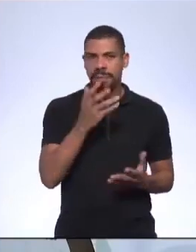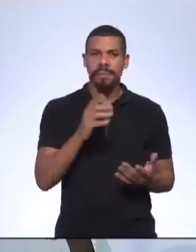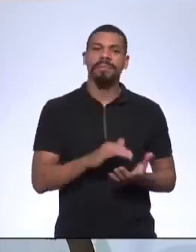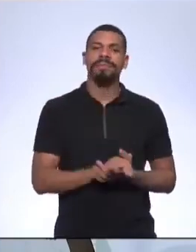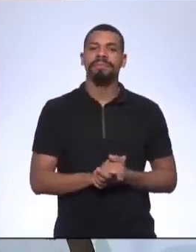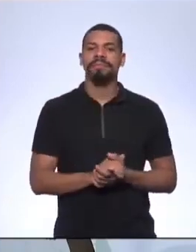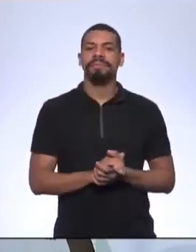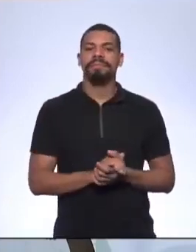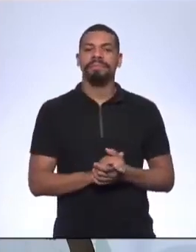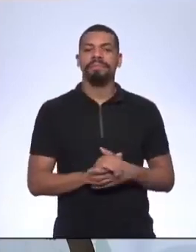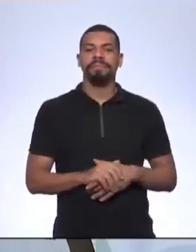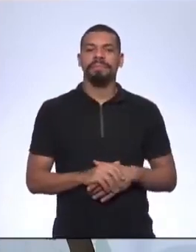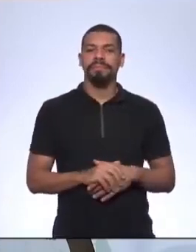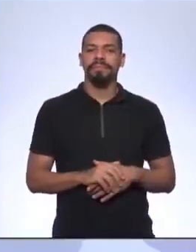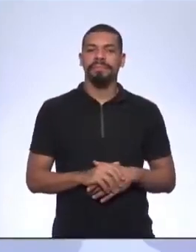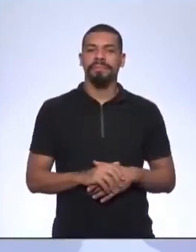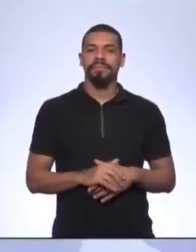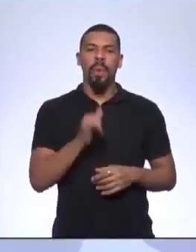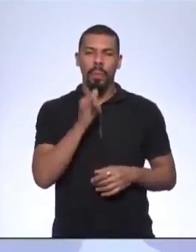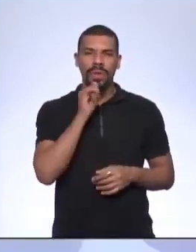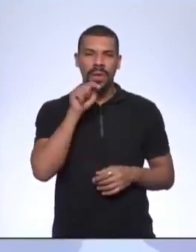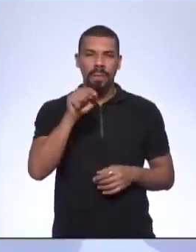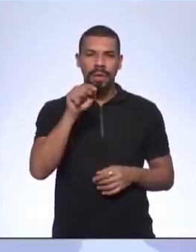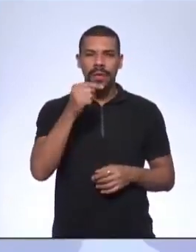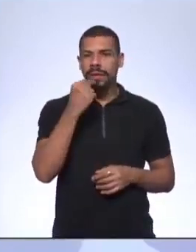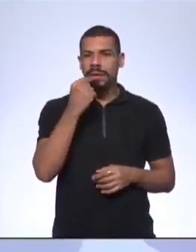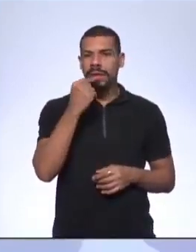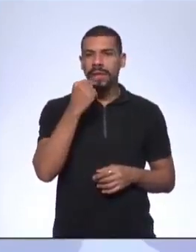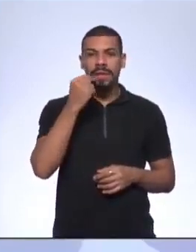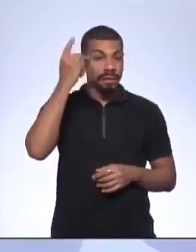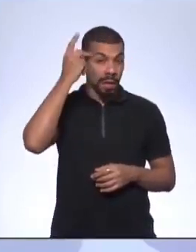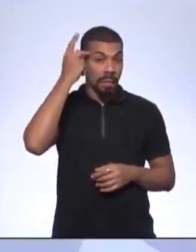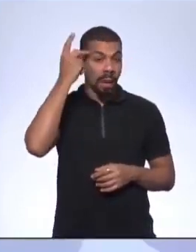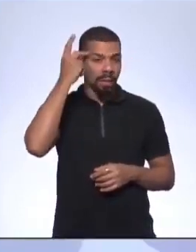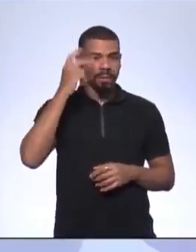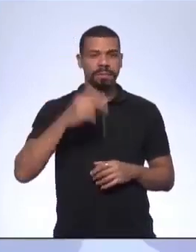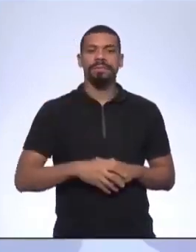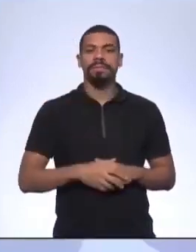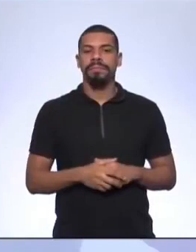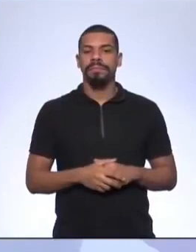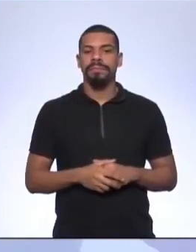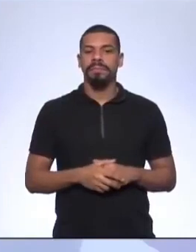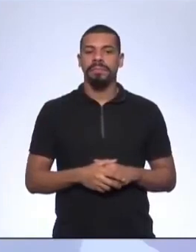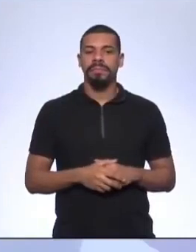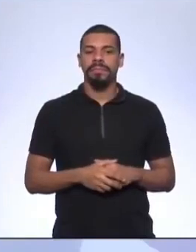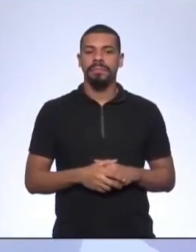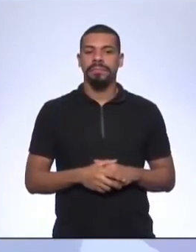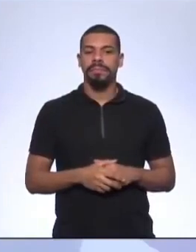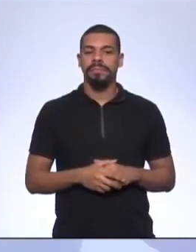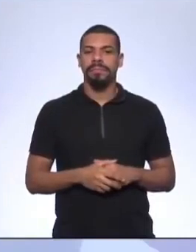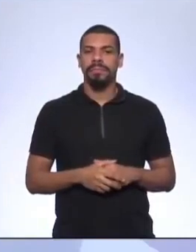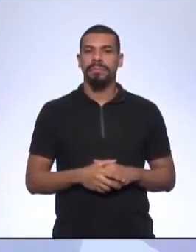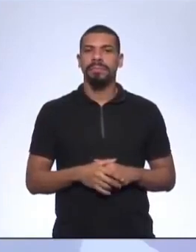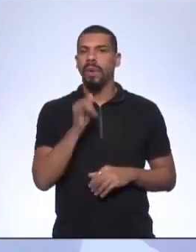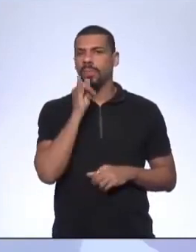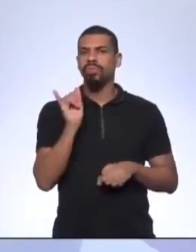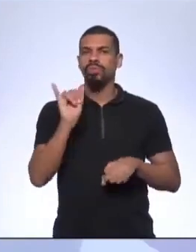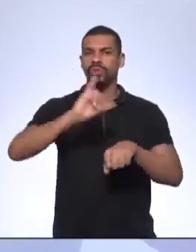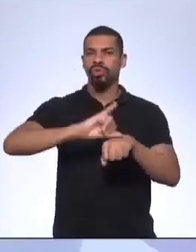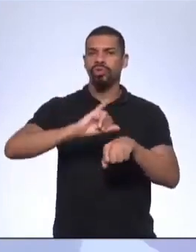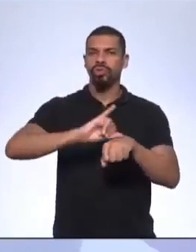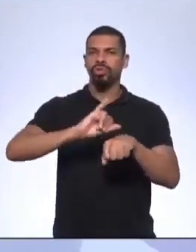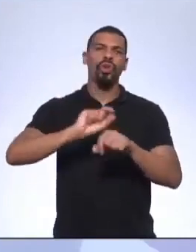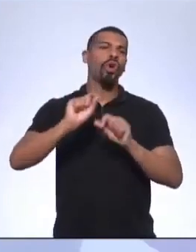então você está, por exemplo, aqui em São Paulo, ó, São Paulo. Aí você está aqui na capital, aí você está lá na capital,